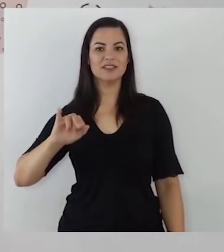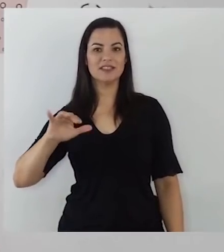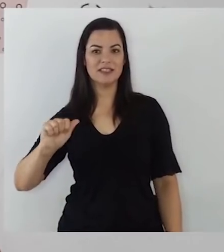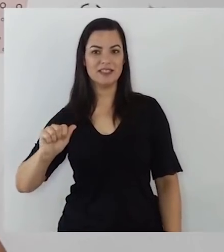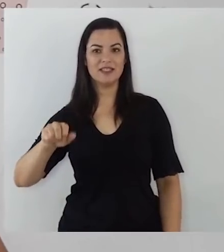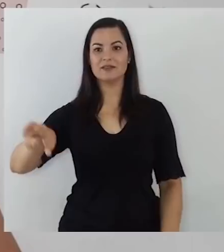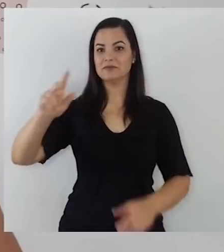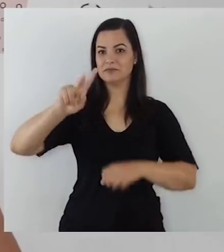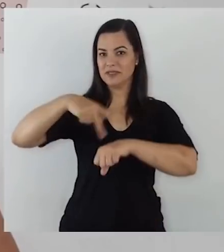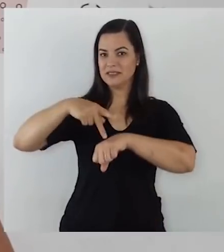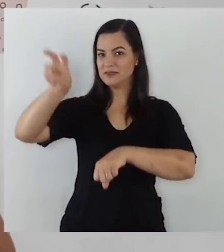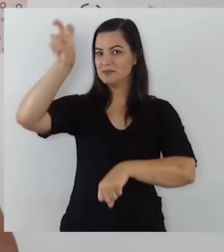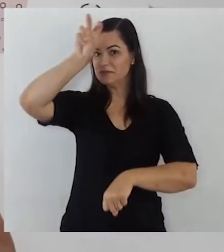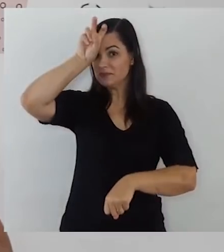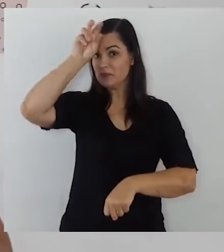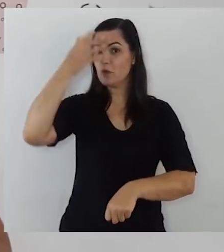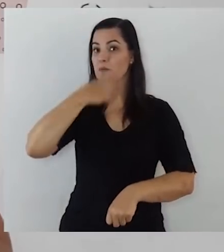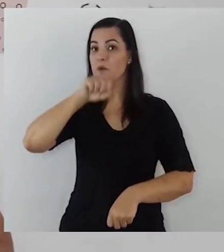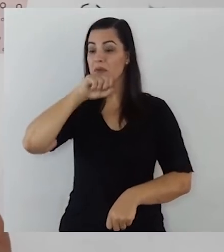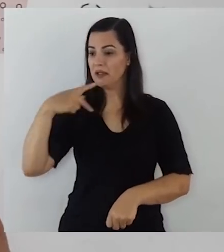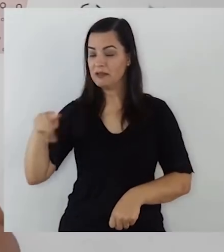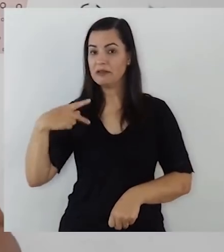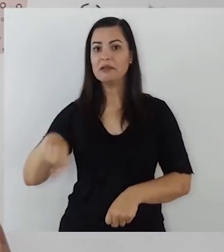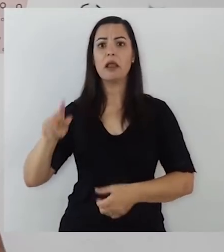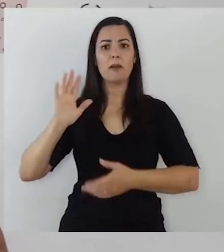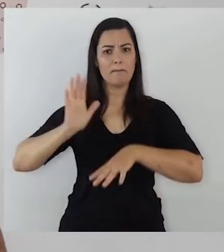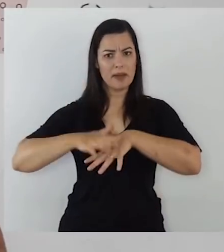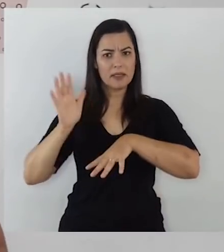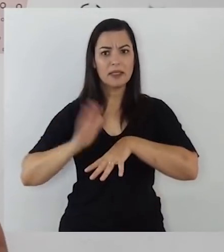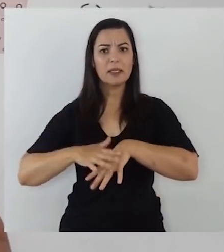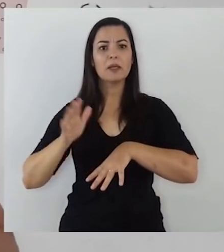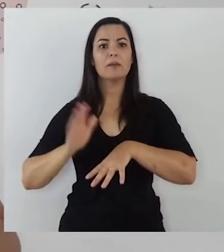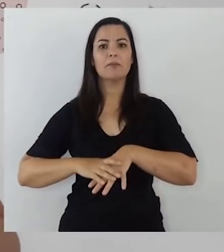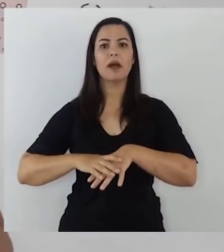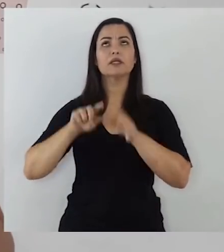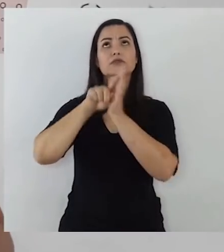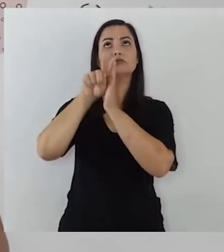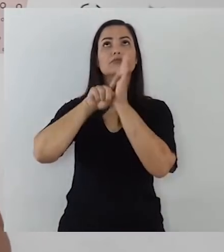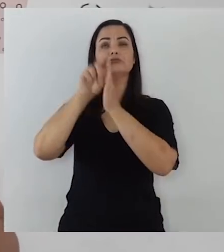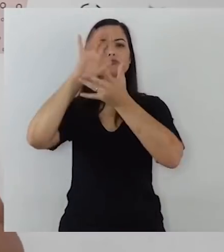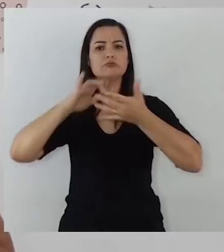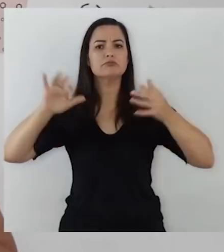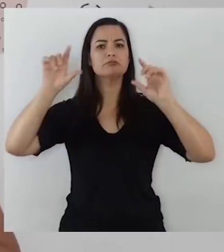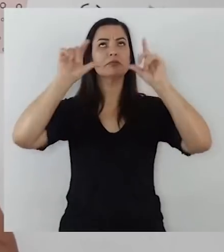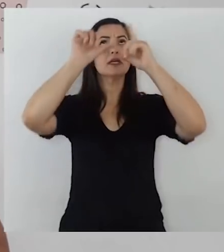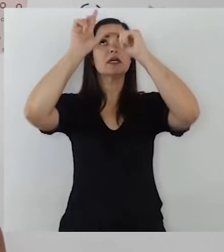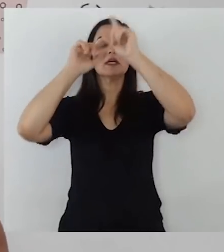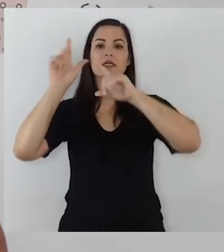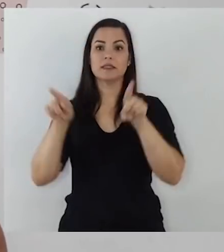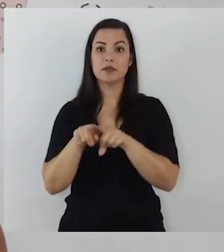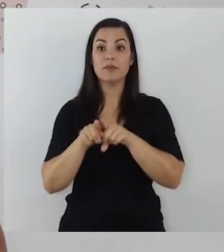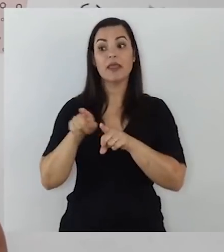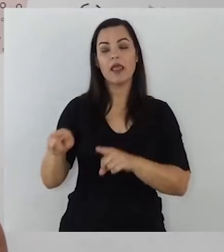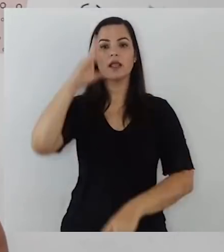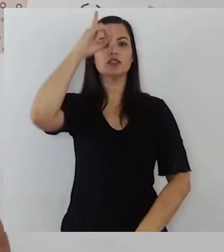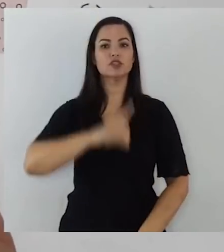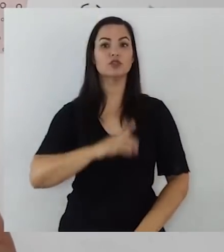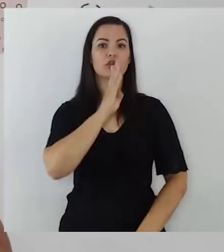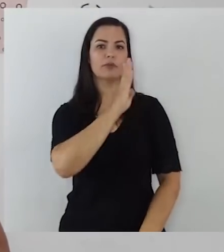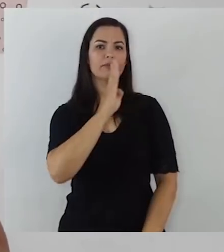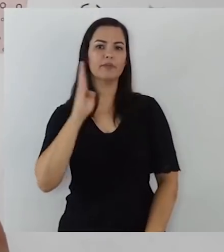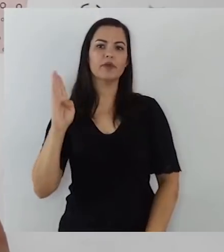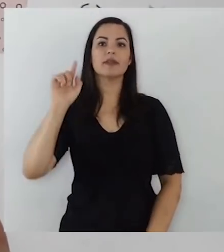matemático e astrônomo. E também um importante diretor da Biblioteca de Alexandria.